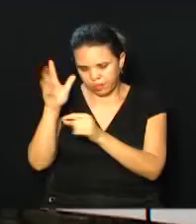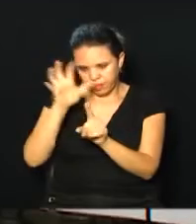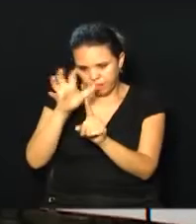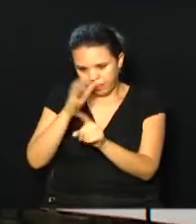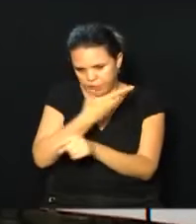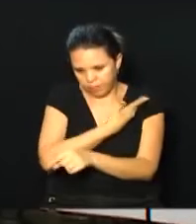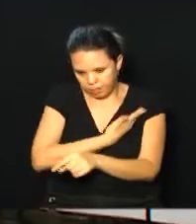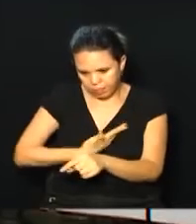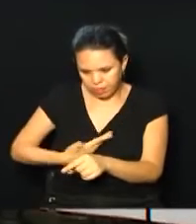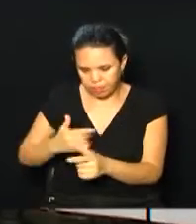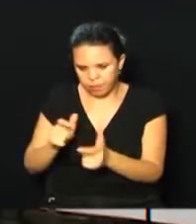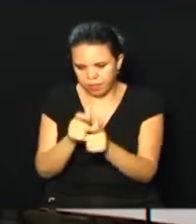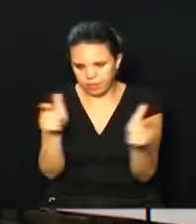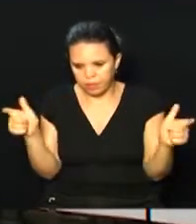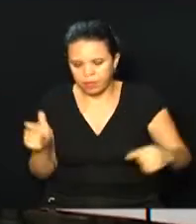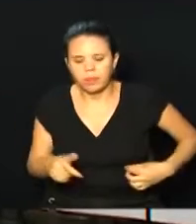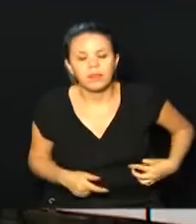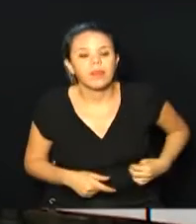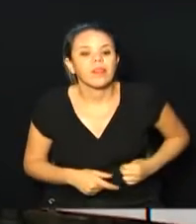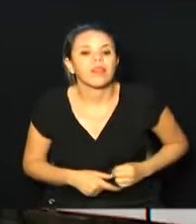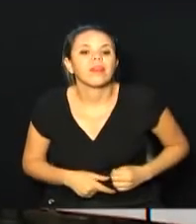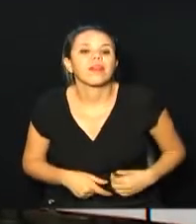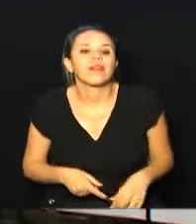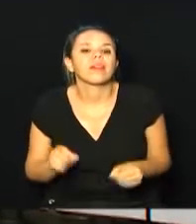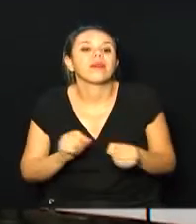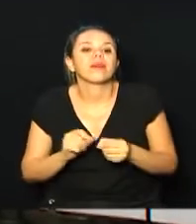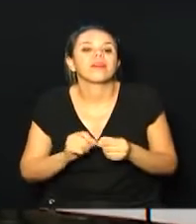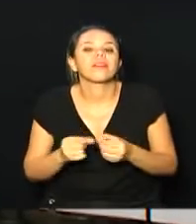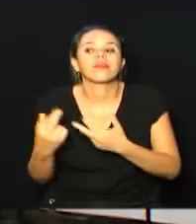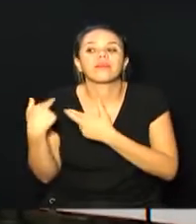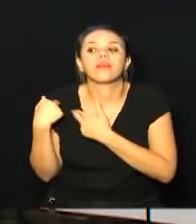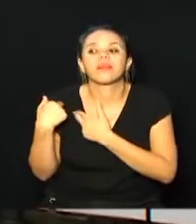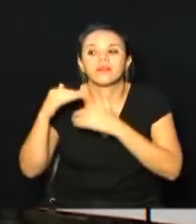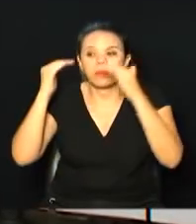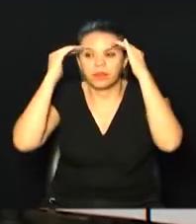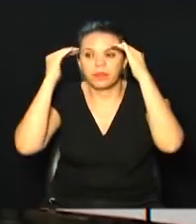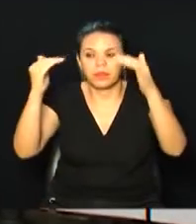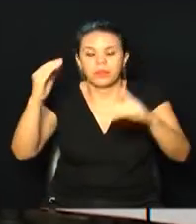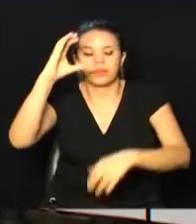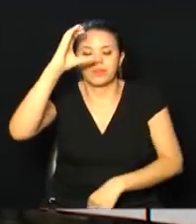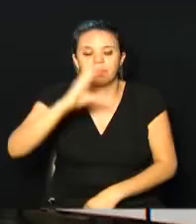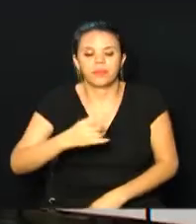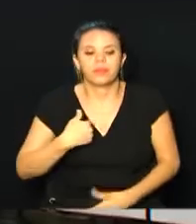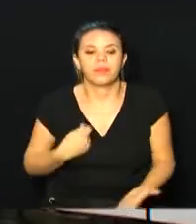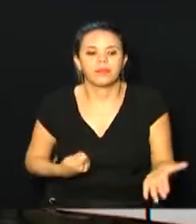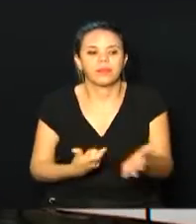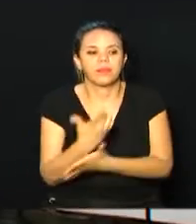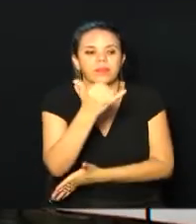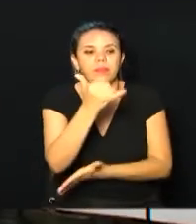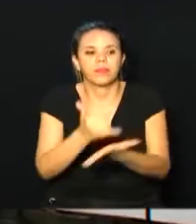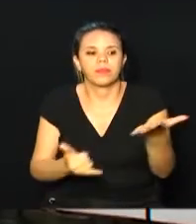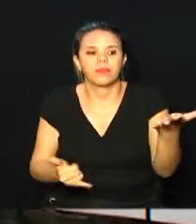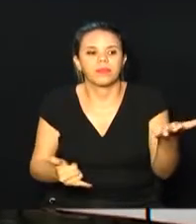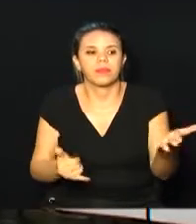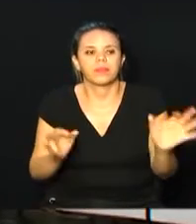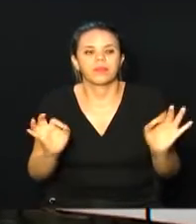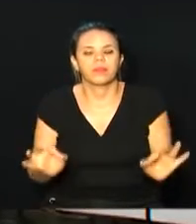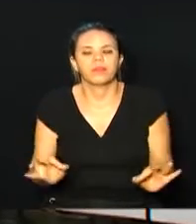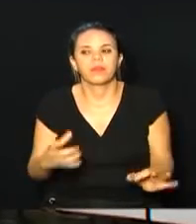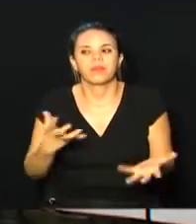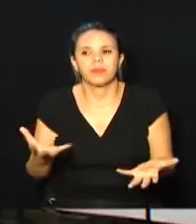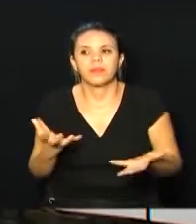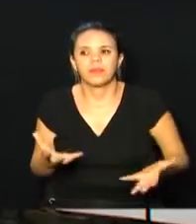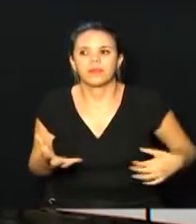poder público vai aumentar. Eu estou fazendo a minha parte e como cidadão pagador de imposto, eu quero